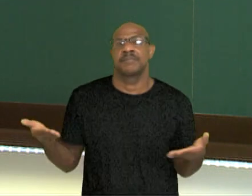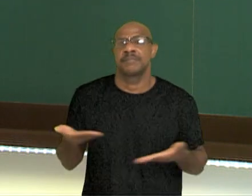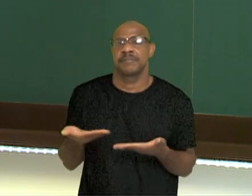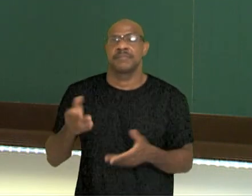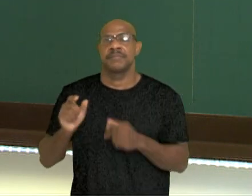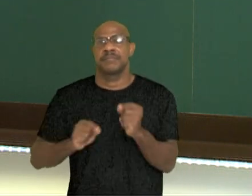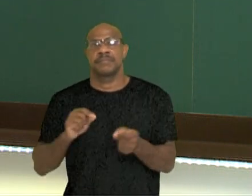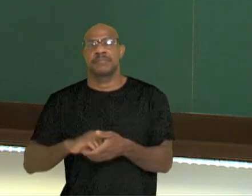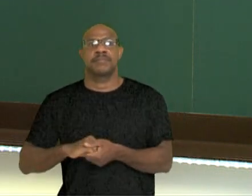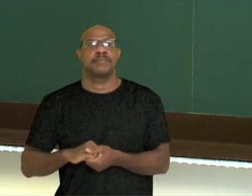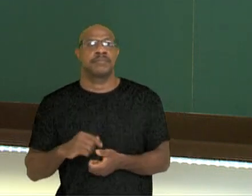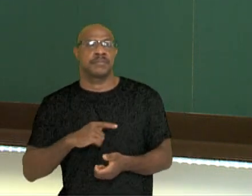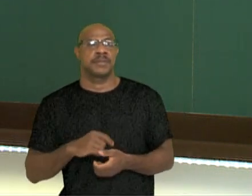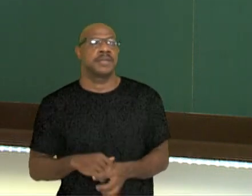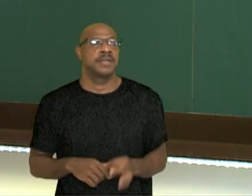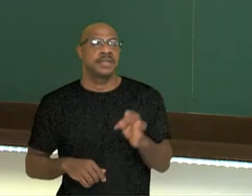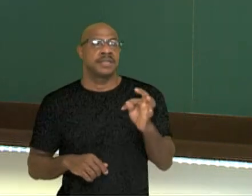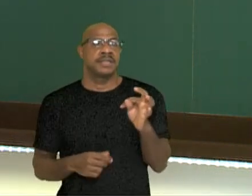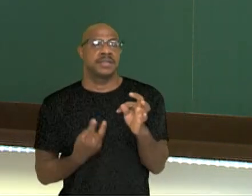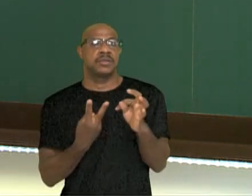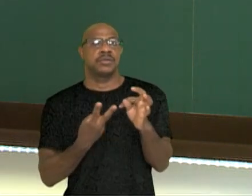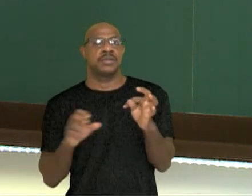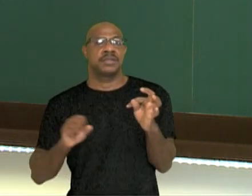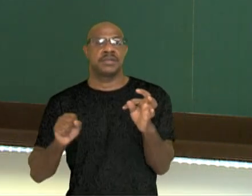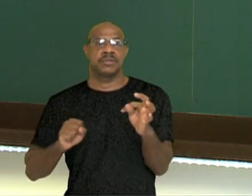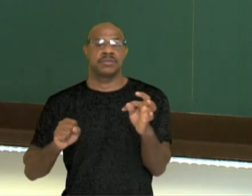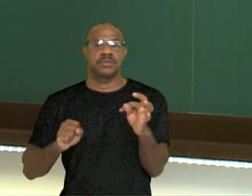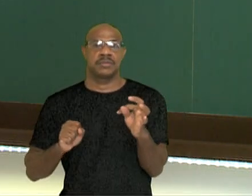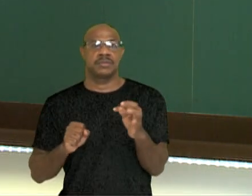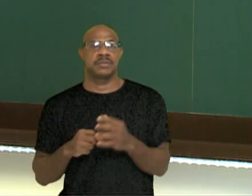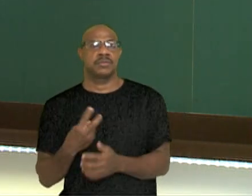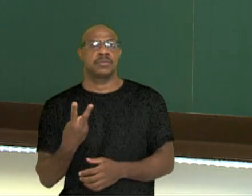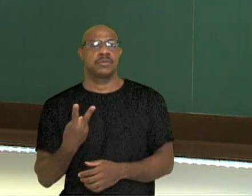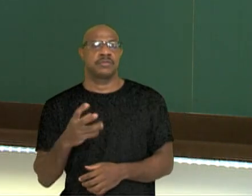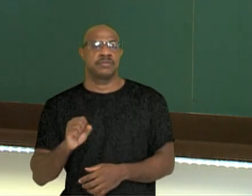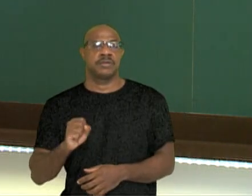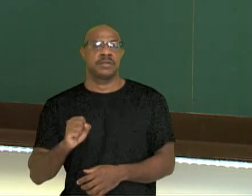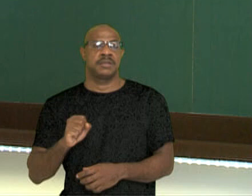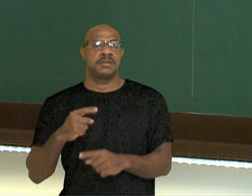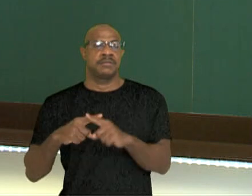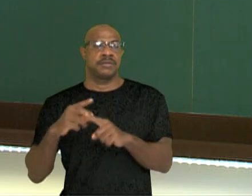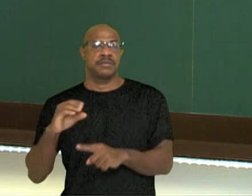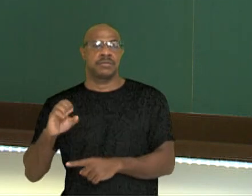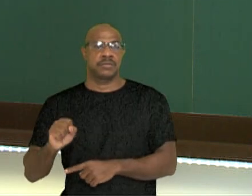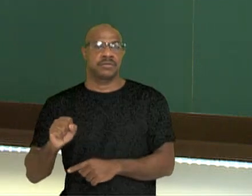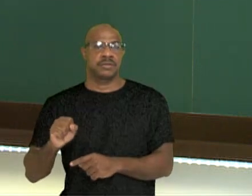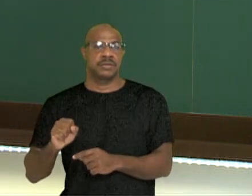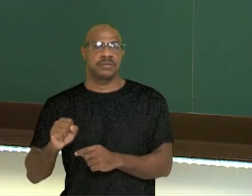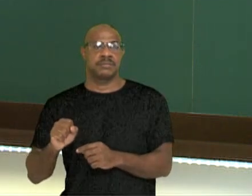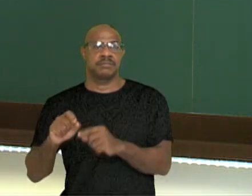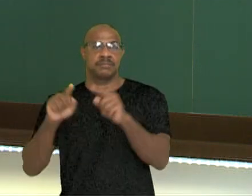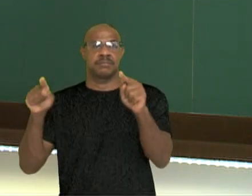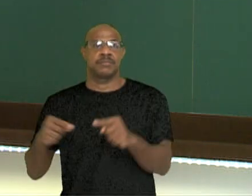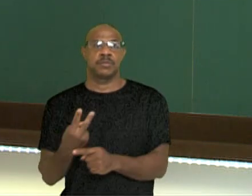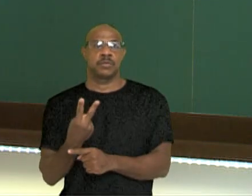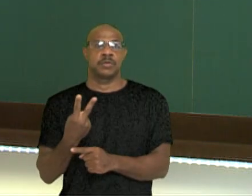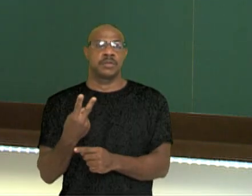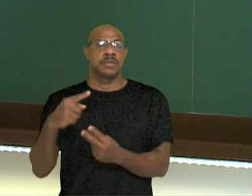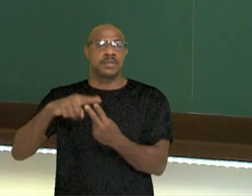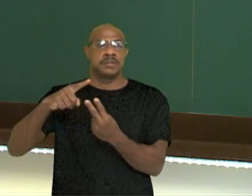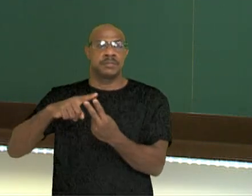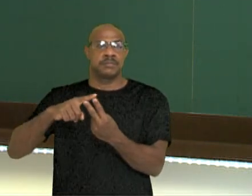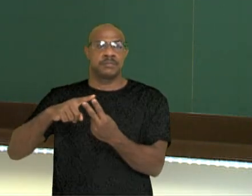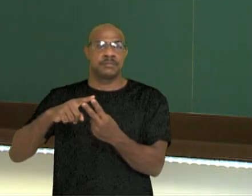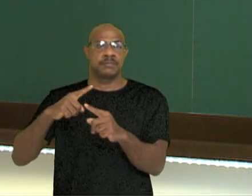Agora, para t igual a 2 segundos, fazendo o cálculo, 2 vezes cosseno de π vezes 2, 2 vezes cosseno de 2π, igual a 2 vezes